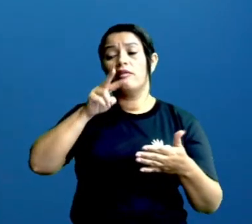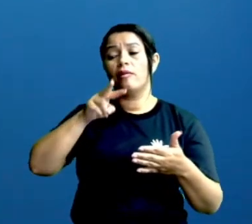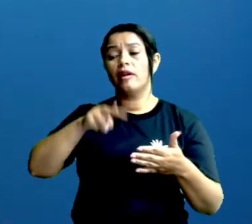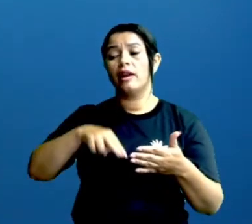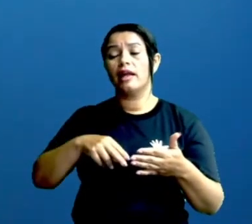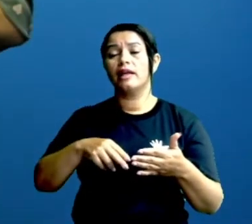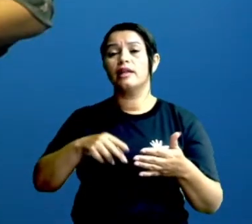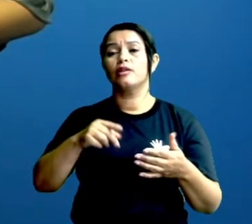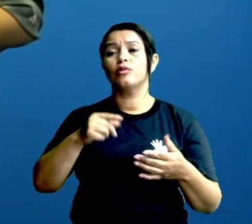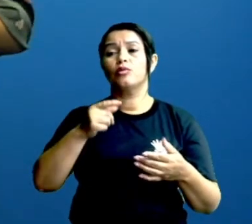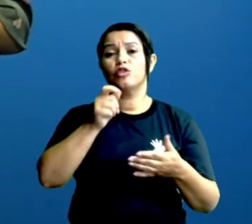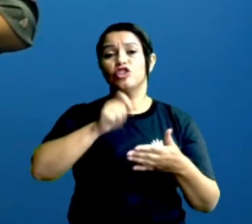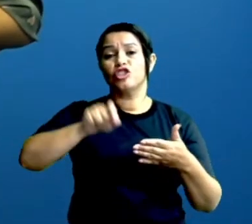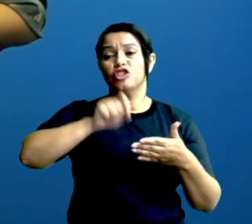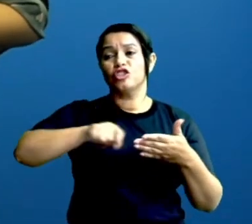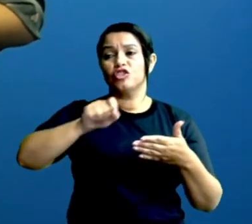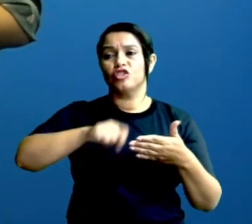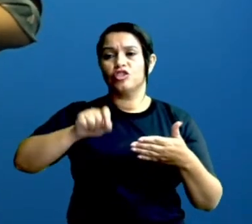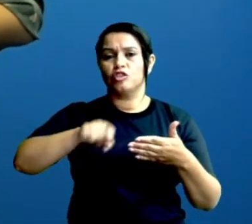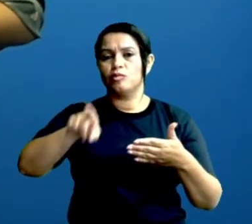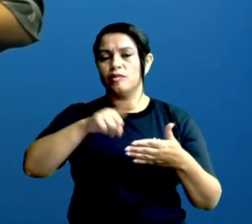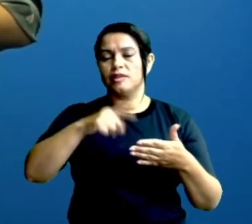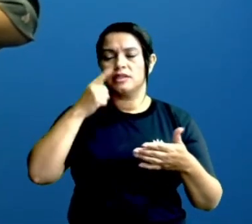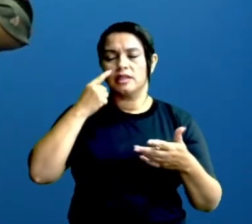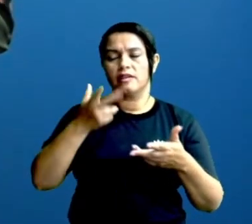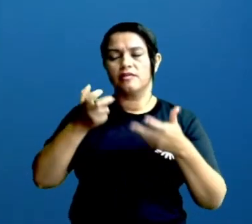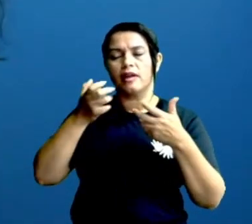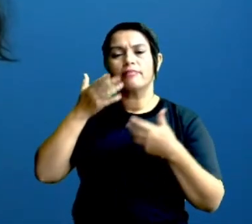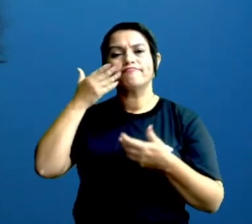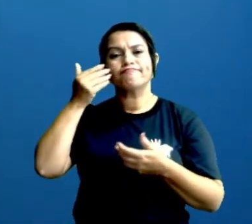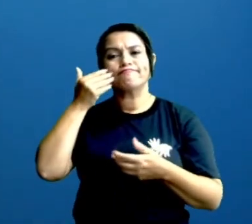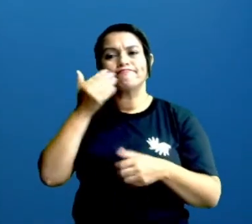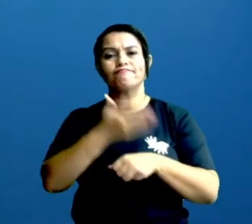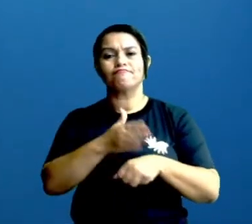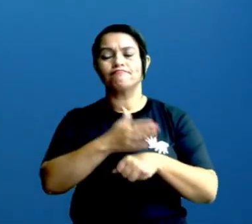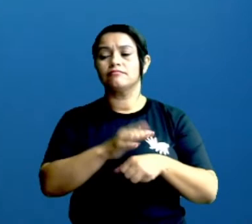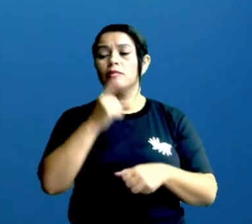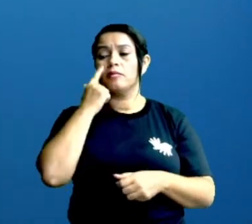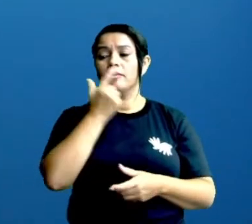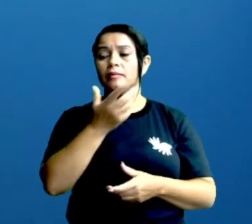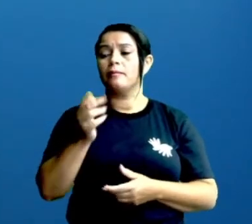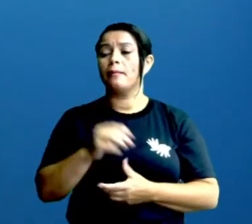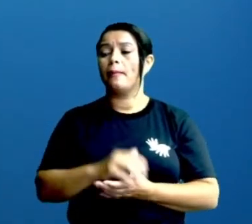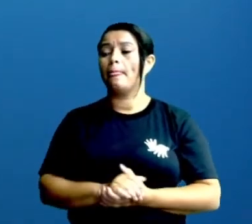mas aqui eu trouxe escrito para vocês observarem.